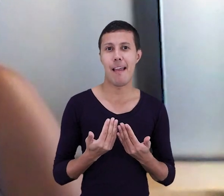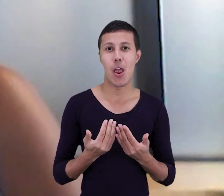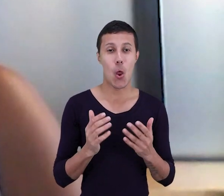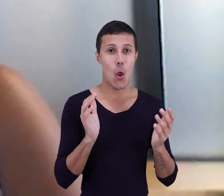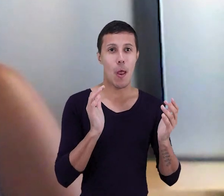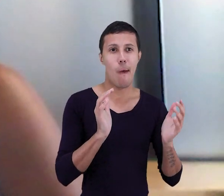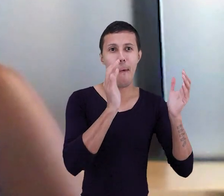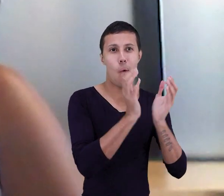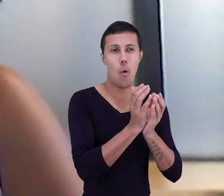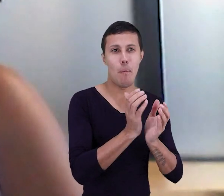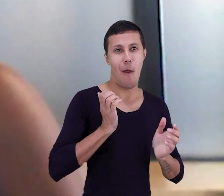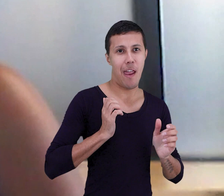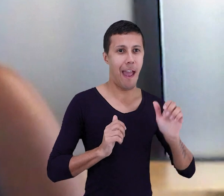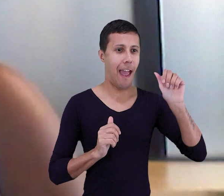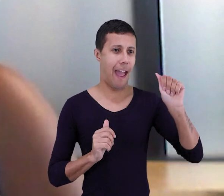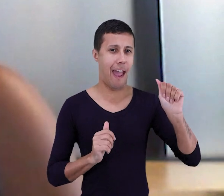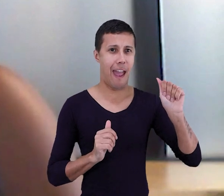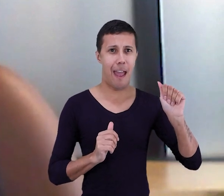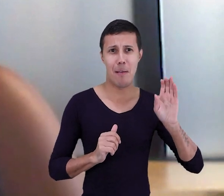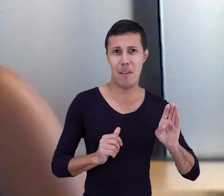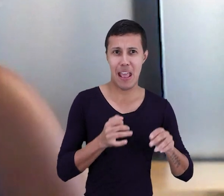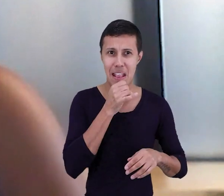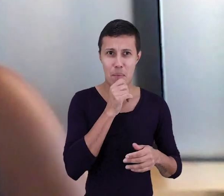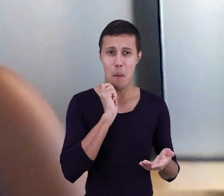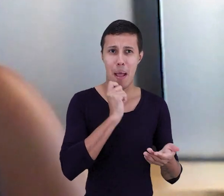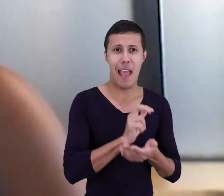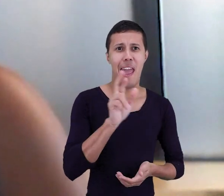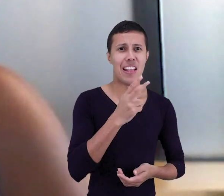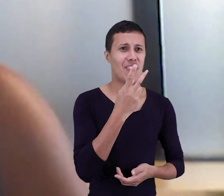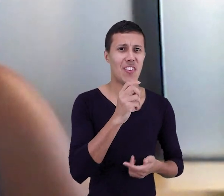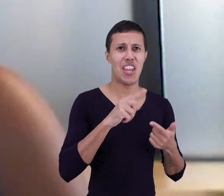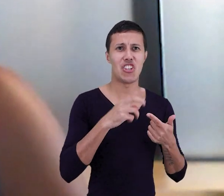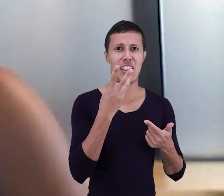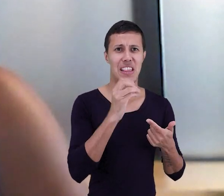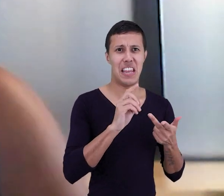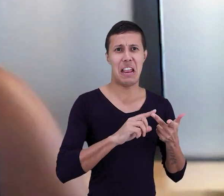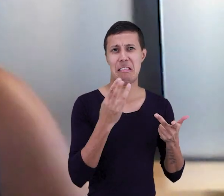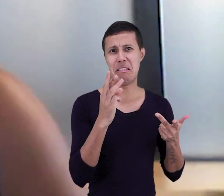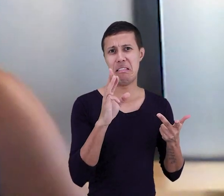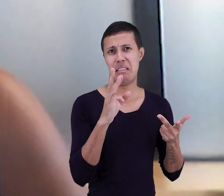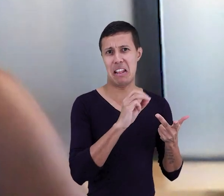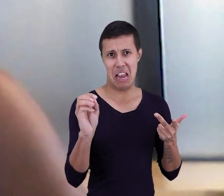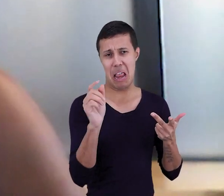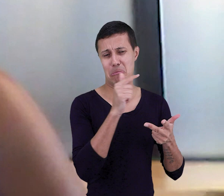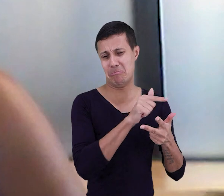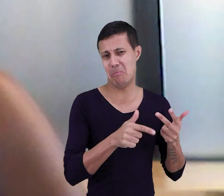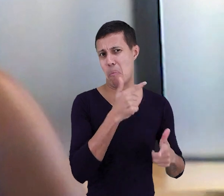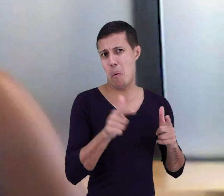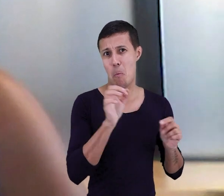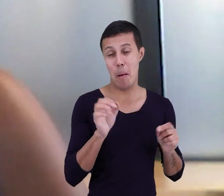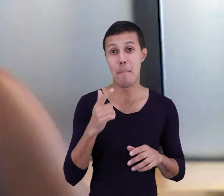para a classe B, pagar 15, 20, 300 reais a mais, a gente já viu casos assim, não tem problema. Mas para